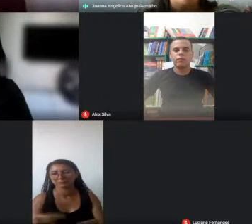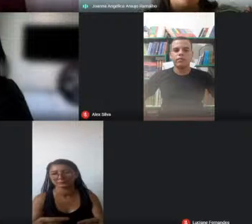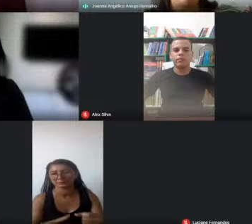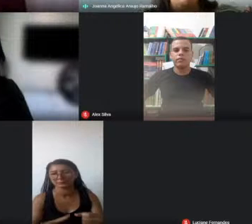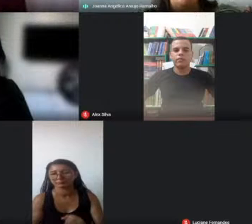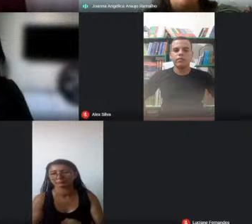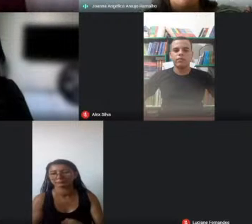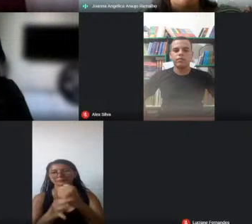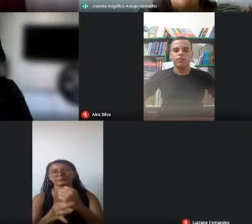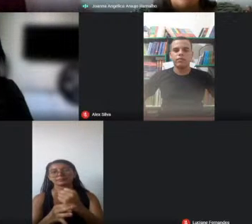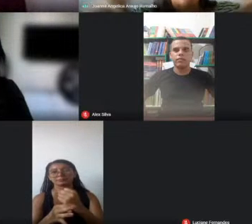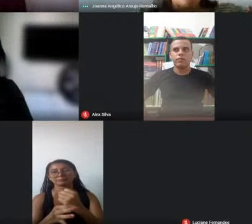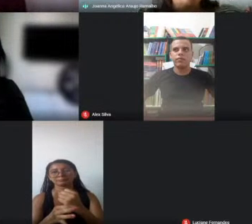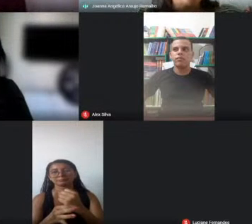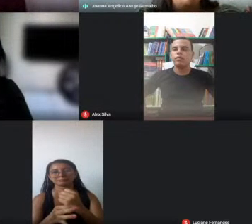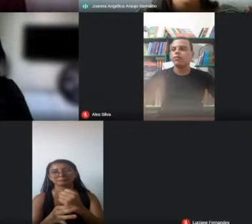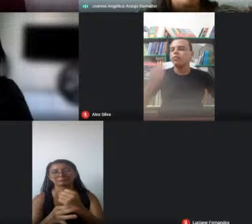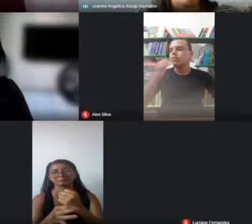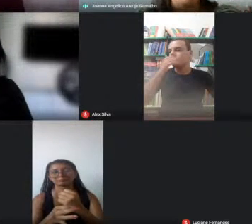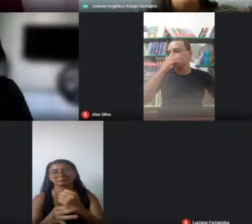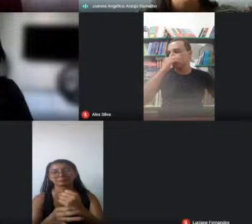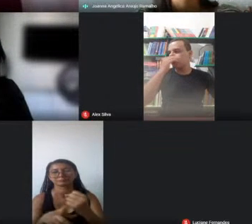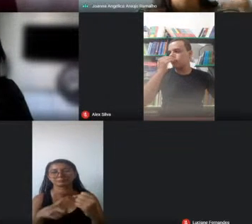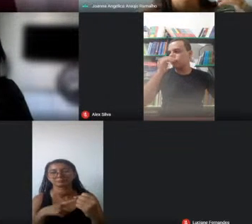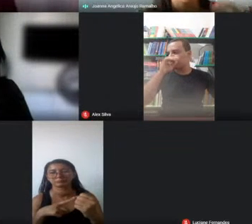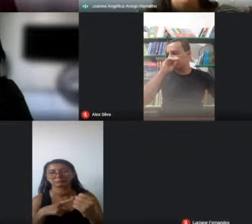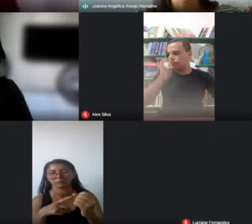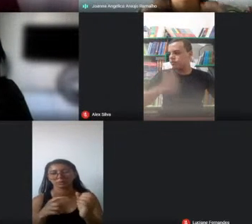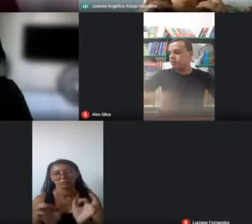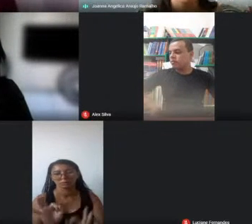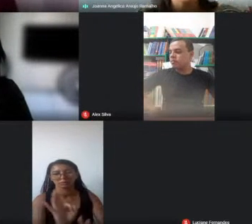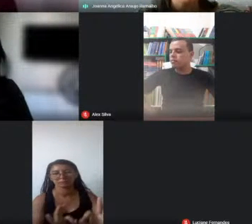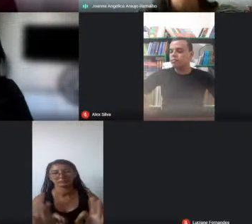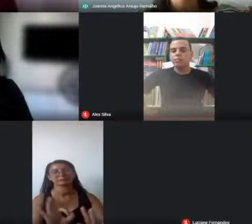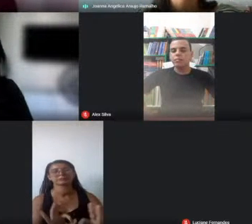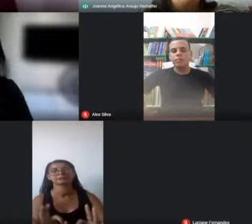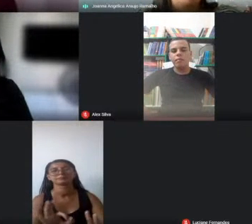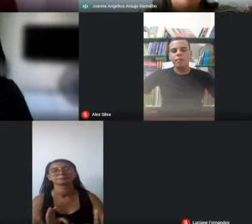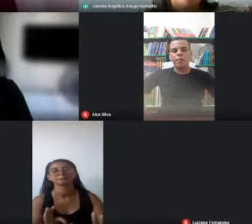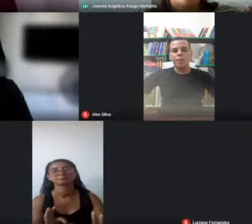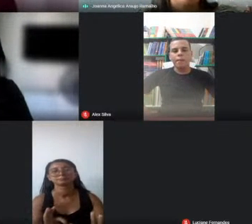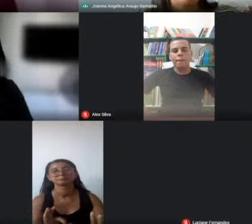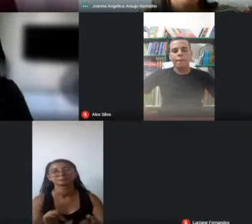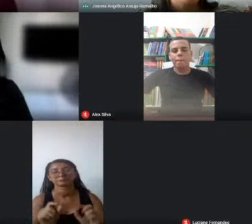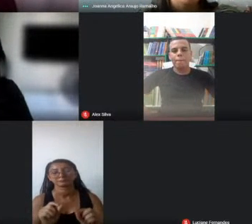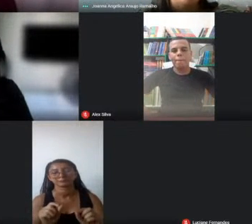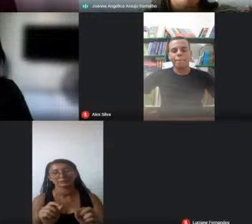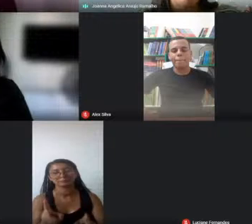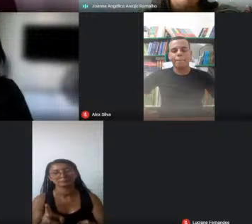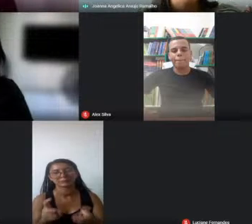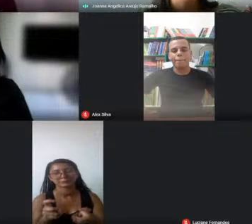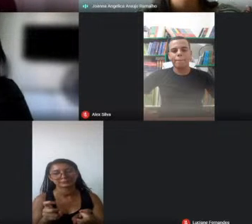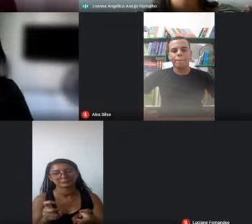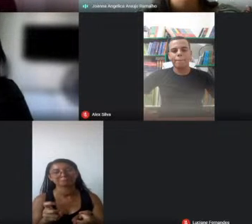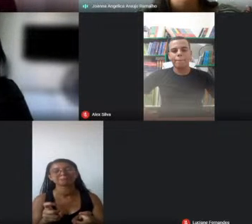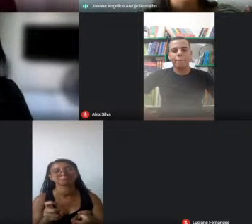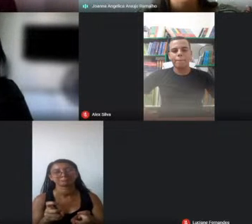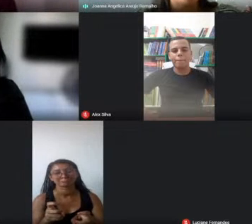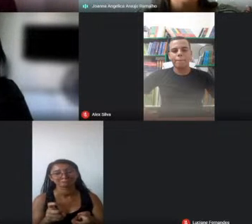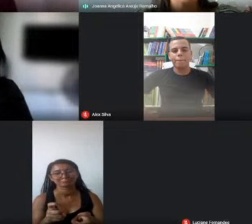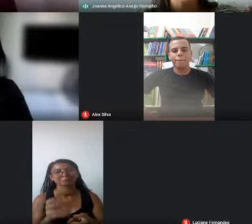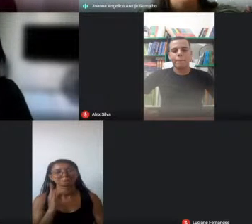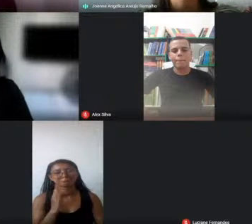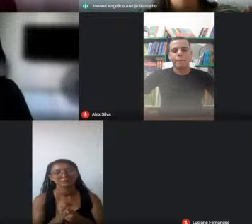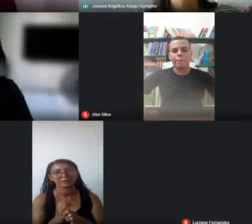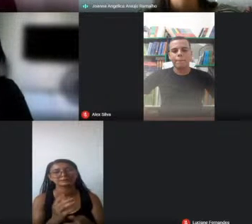nós sabemos, depois que nós desenhamos a rede, nós sabemos exatamente onde está o problema, né? Então, assim,